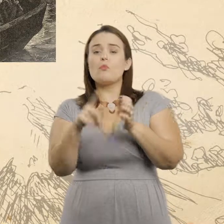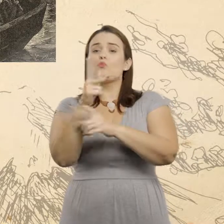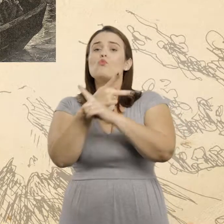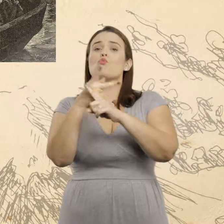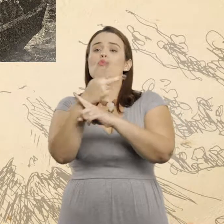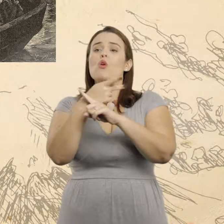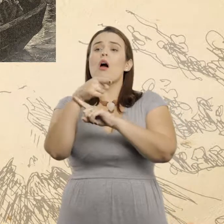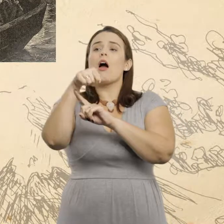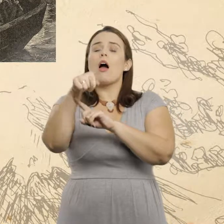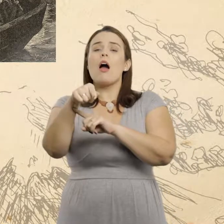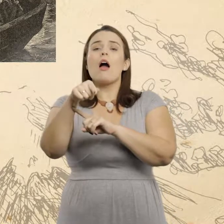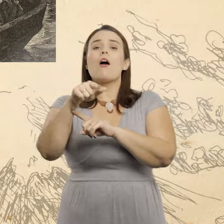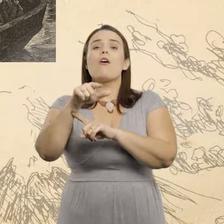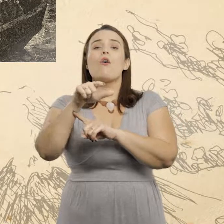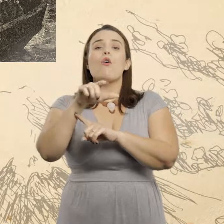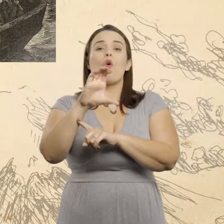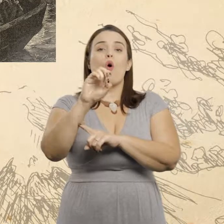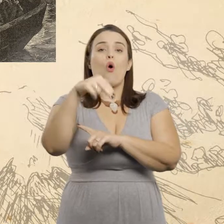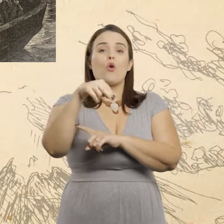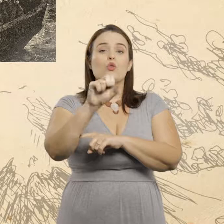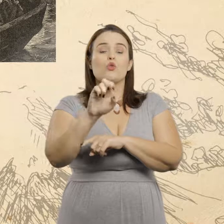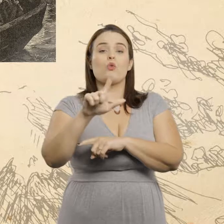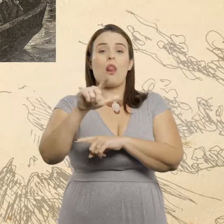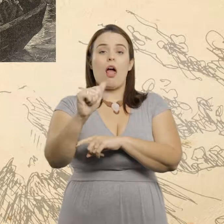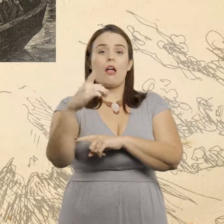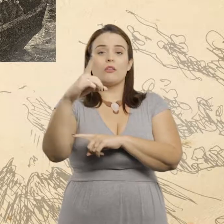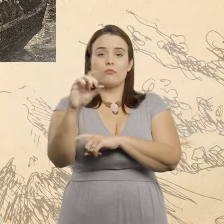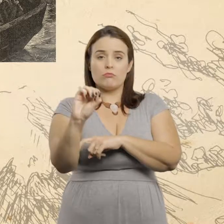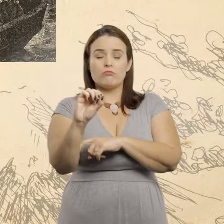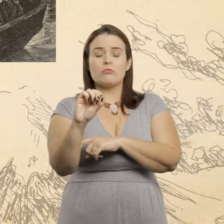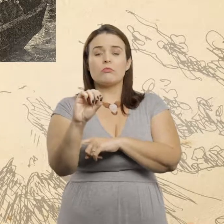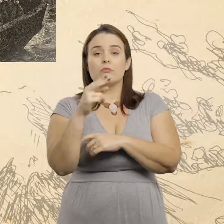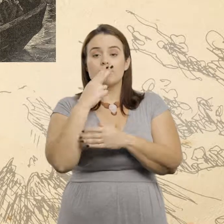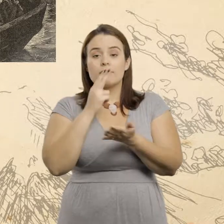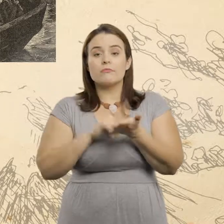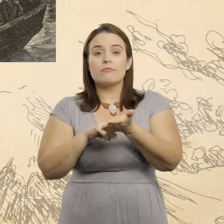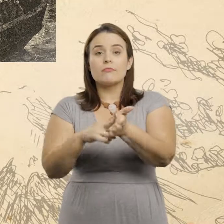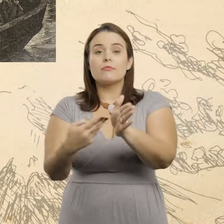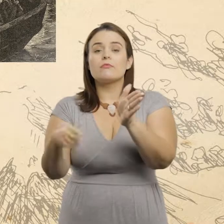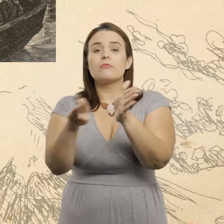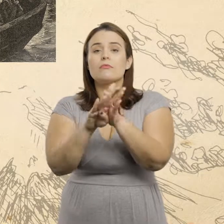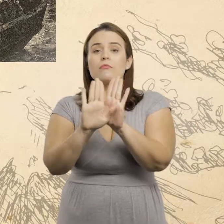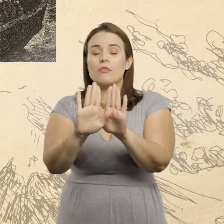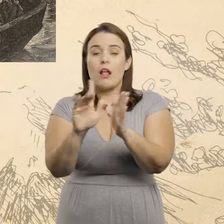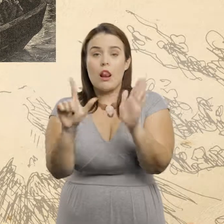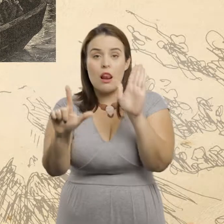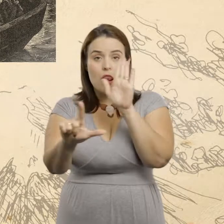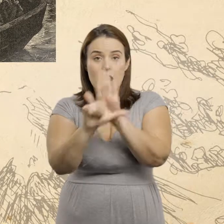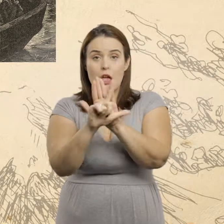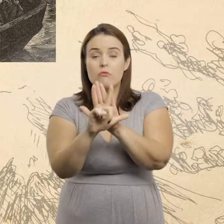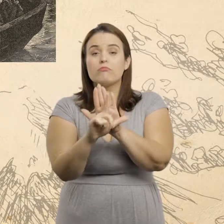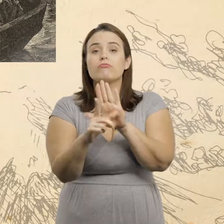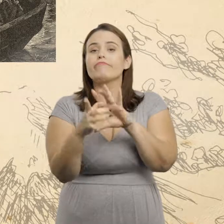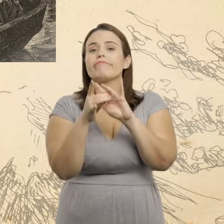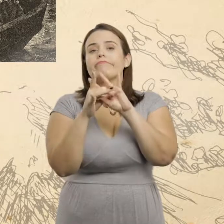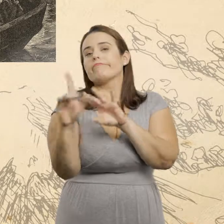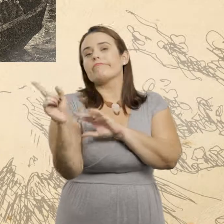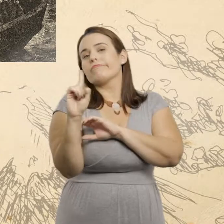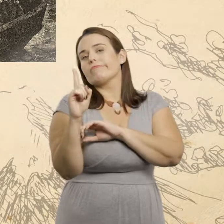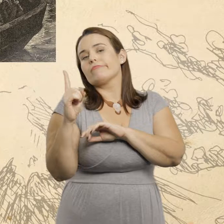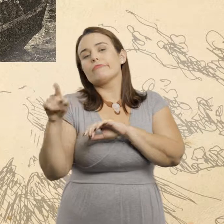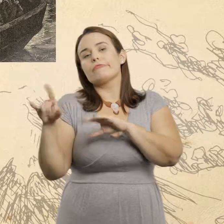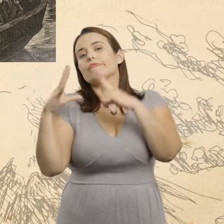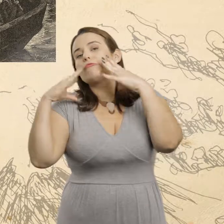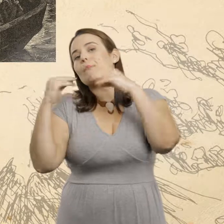o consulado inglês. O pedido de prisão do Sr. Fogg chegou em Yokohama, mas ele não serviria para nada. A lei